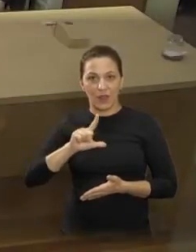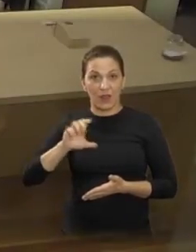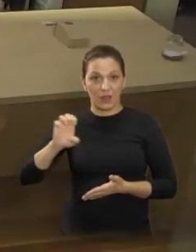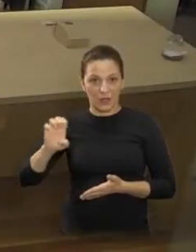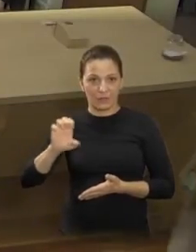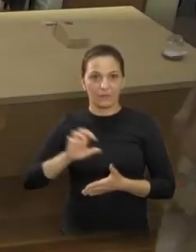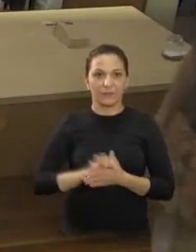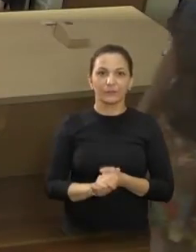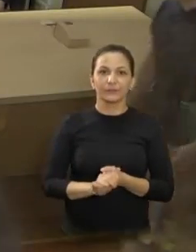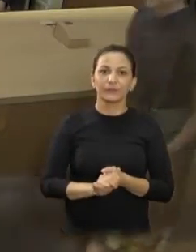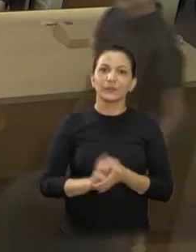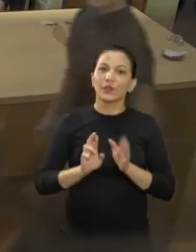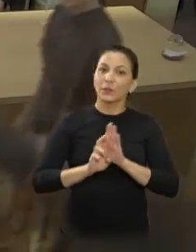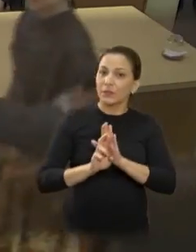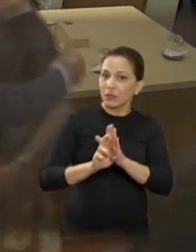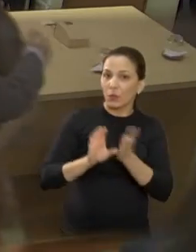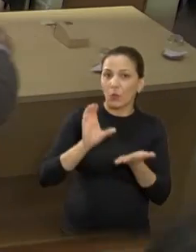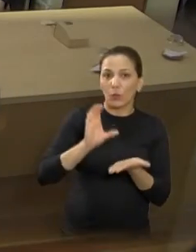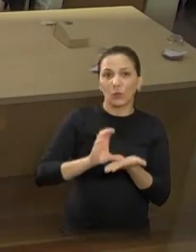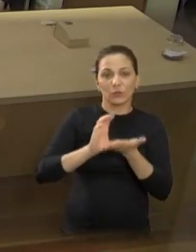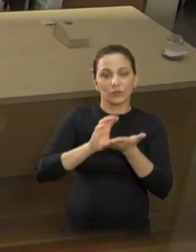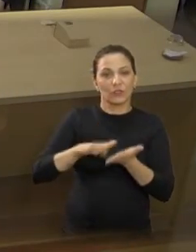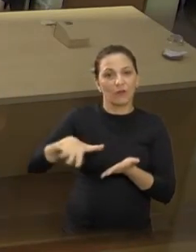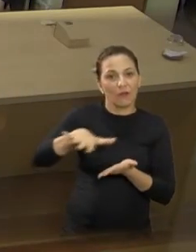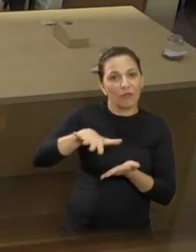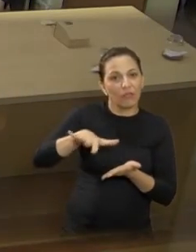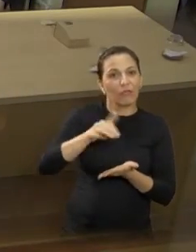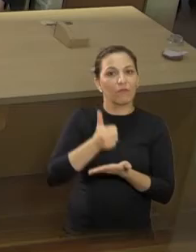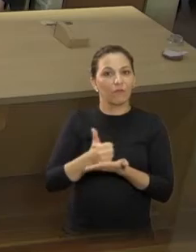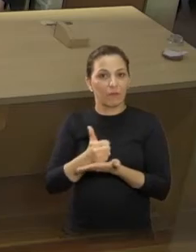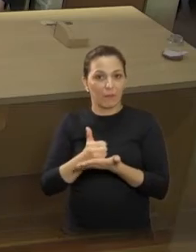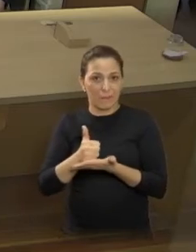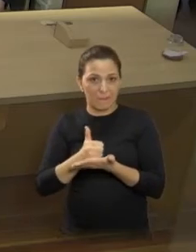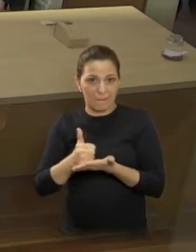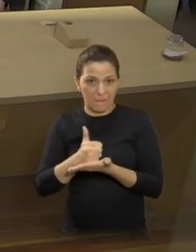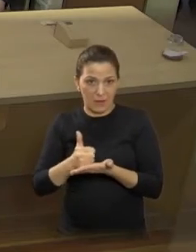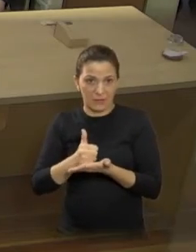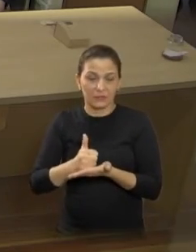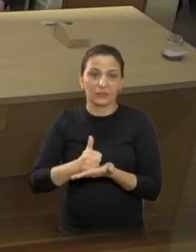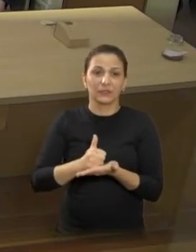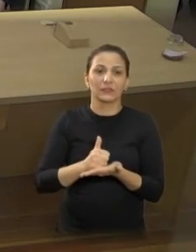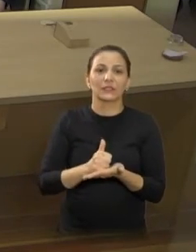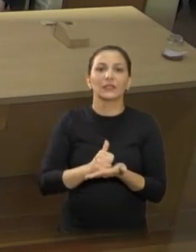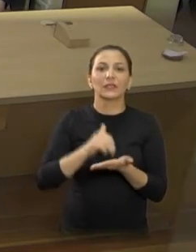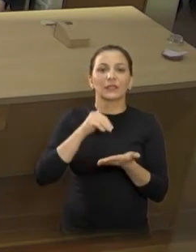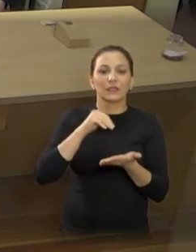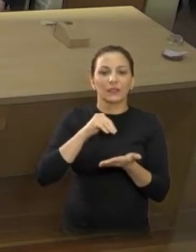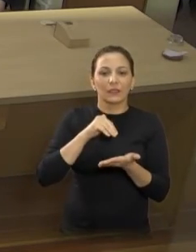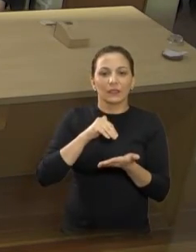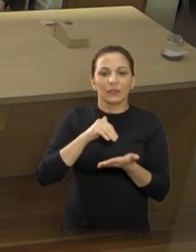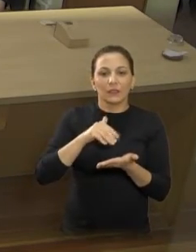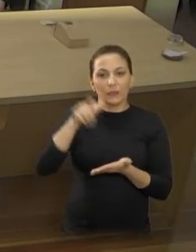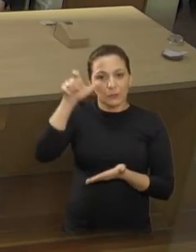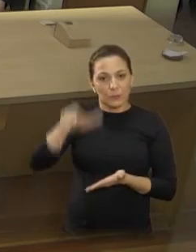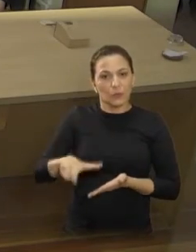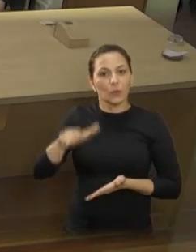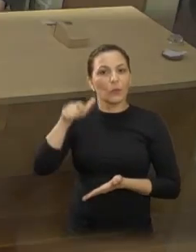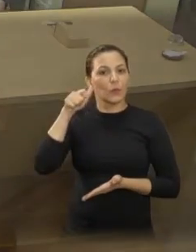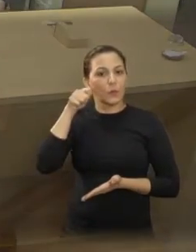Representando o Conselho Regional de Farmácia de São Paulo, a diretora secretária-geral, Luciana Caneto Fernandes.